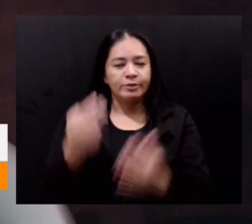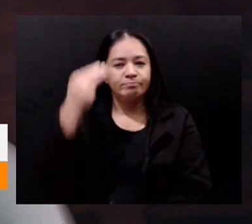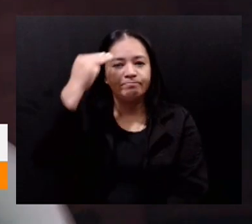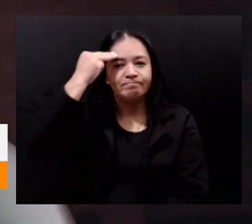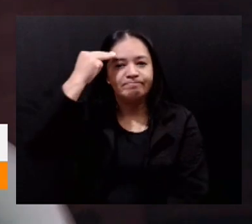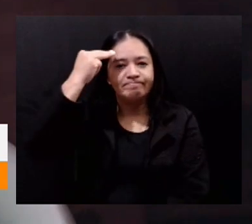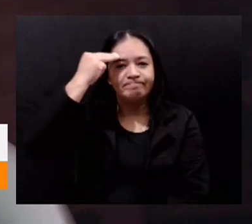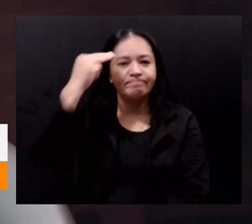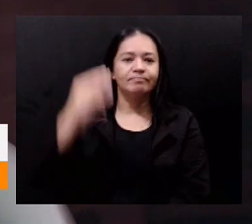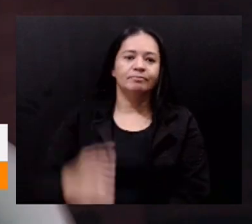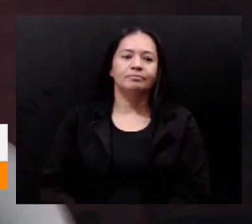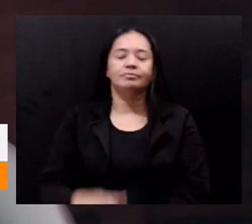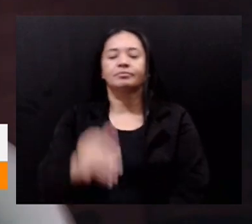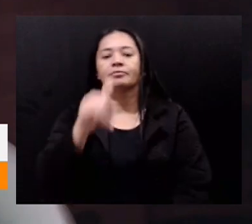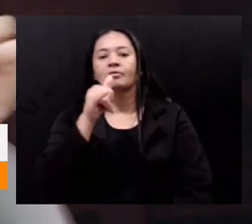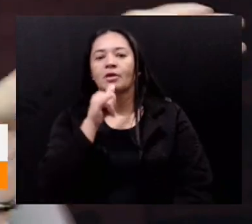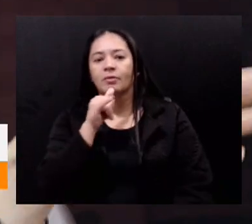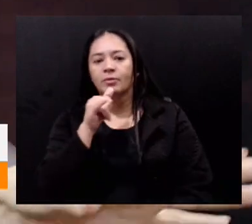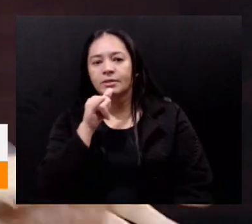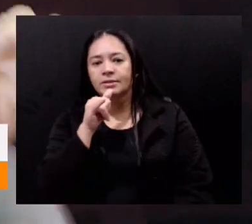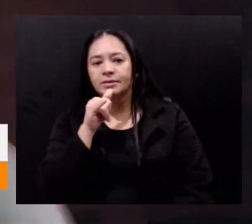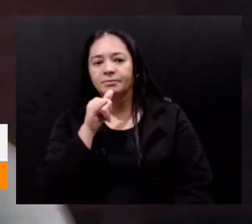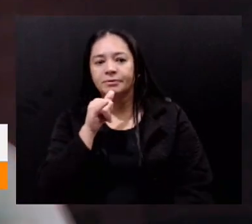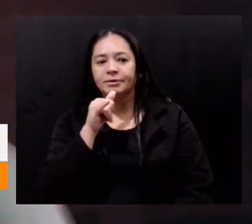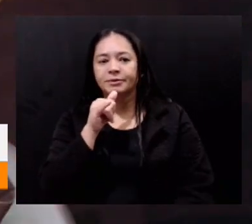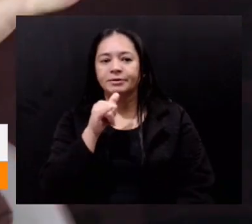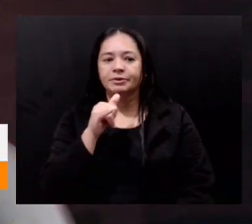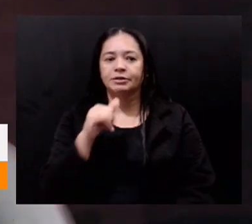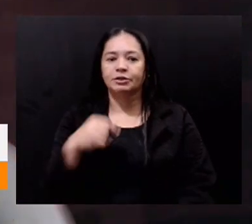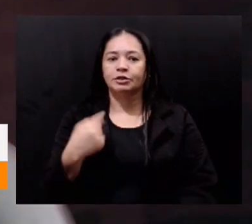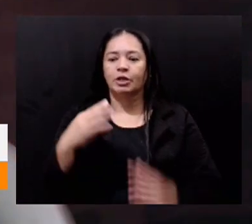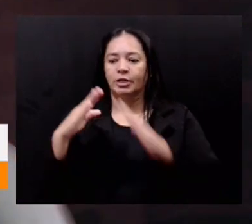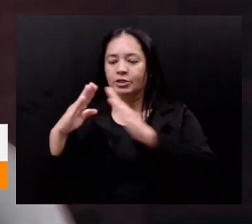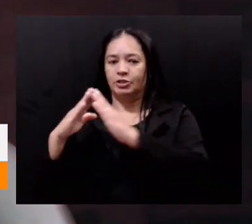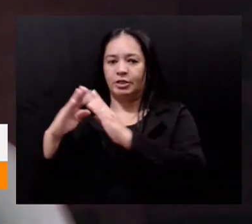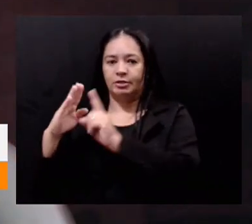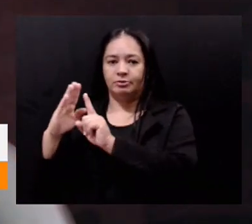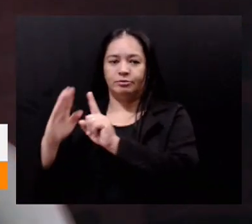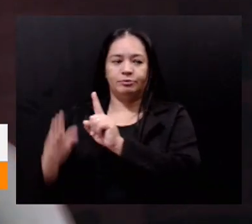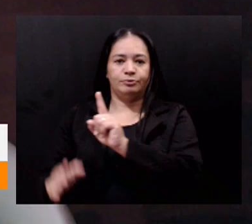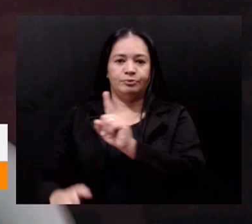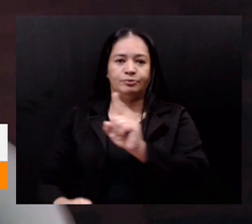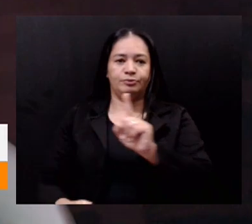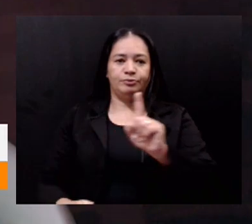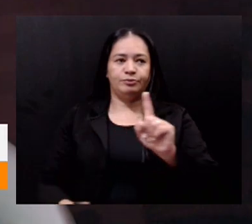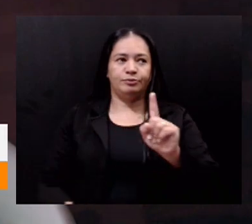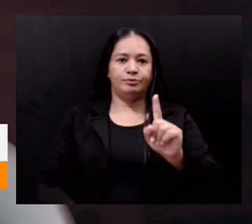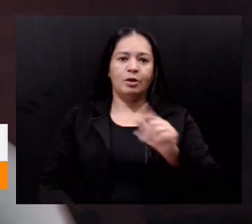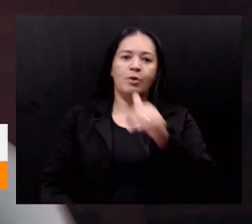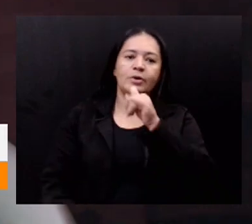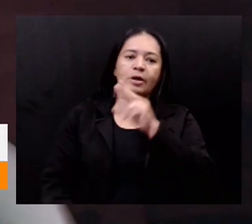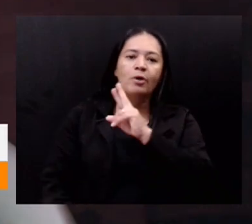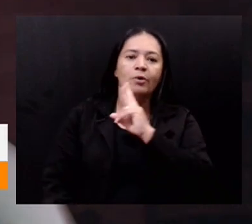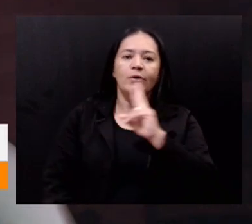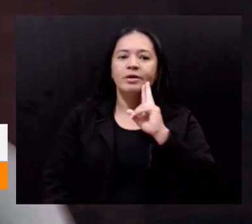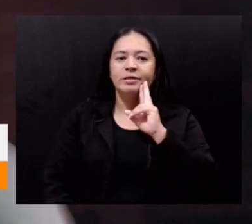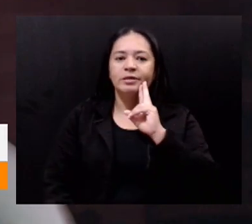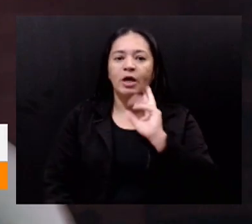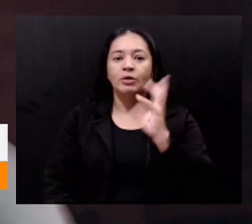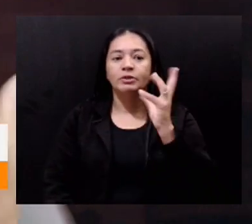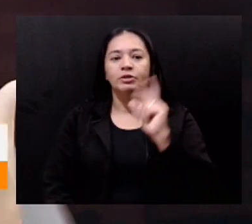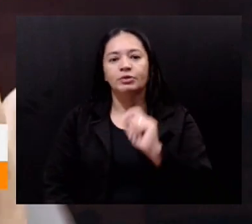vai trazer para você, quando a gente sai de casa, a gente vai para algum lugar, vai para um restaurante, o que que ele causa em você? Causa sensação de